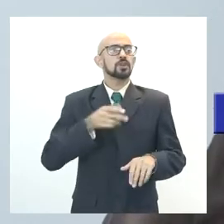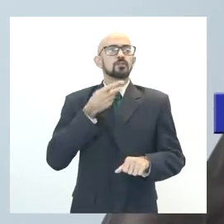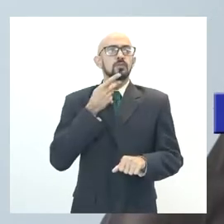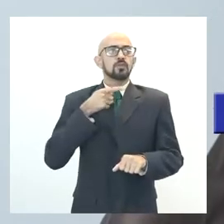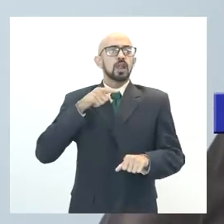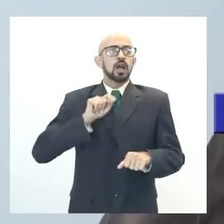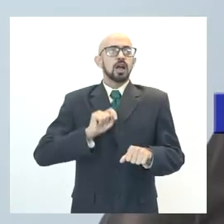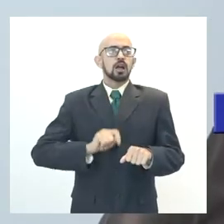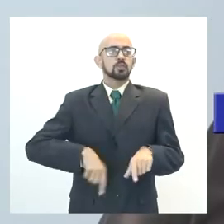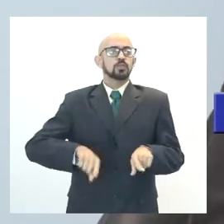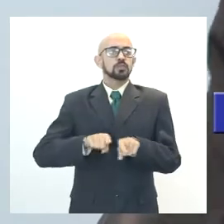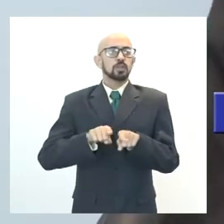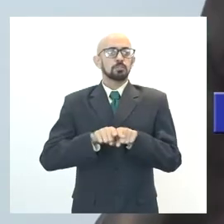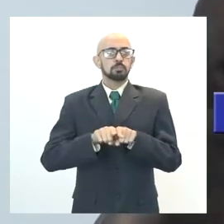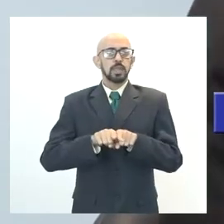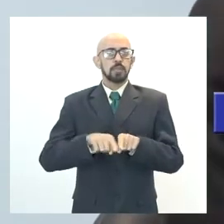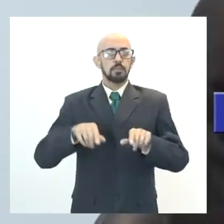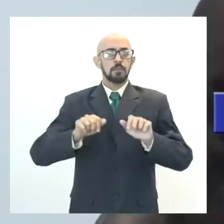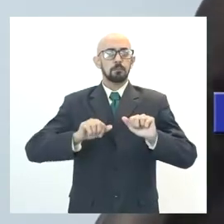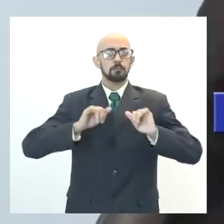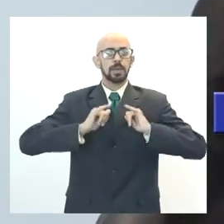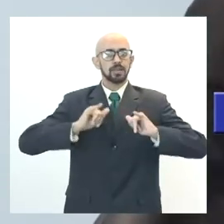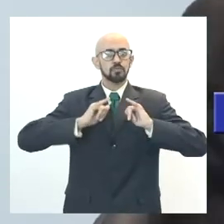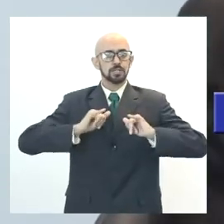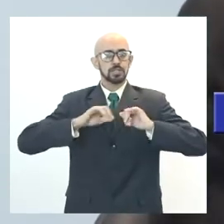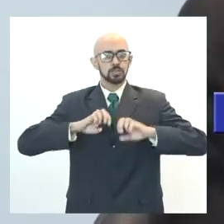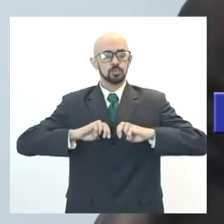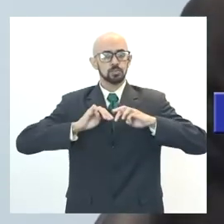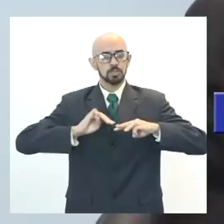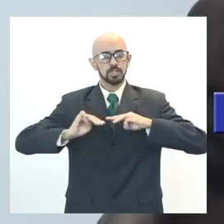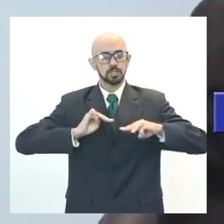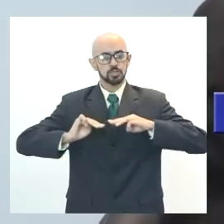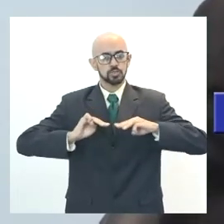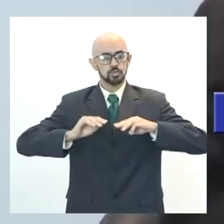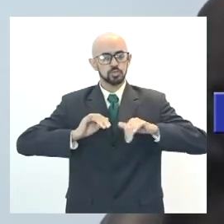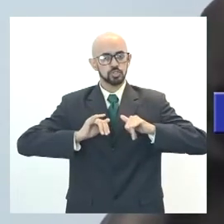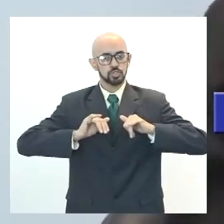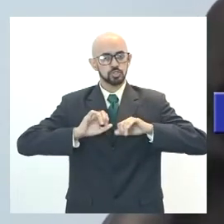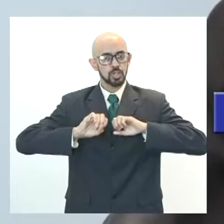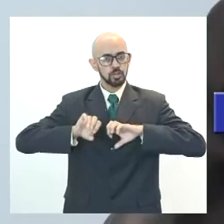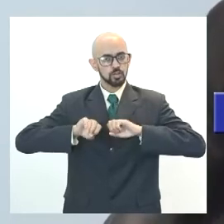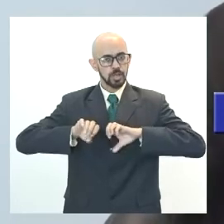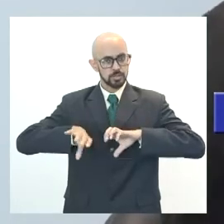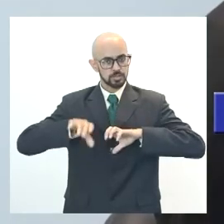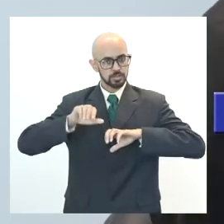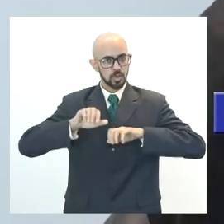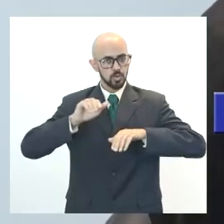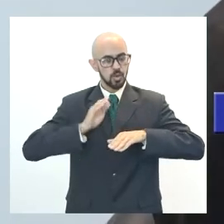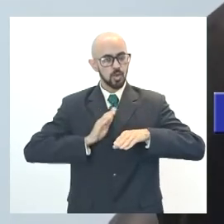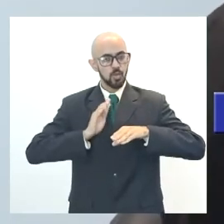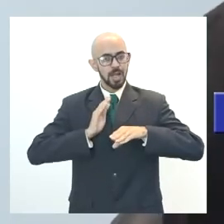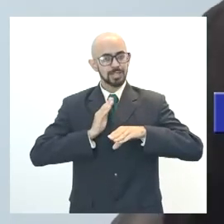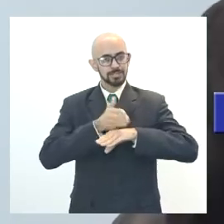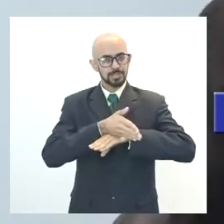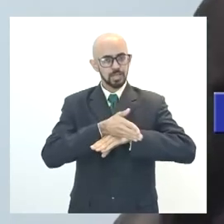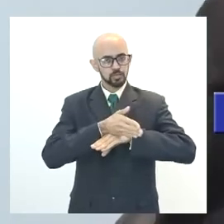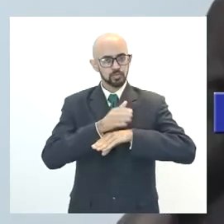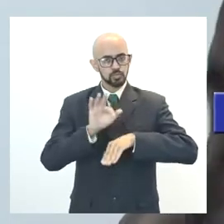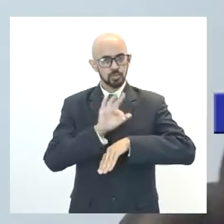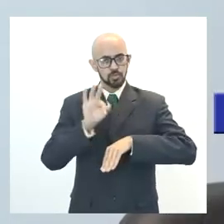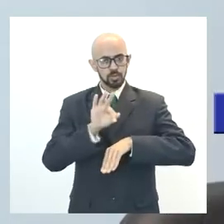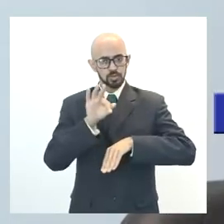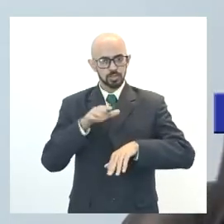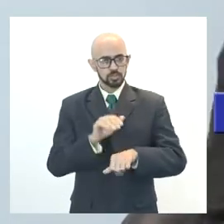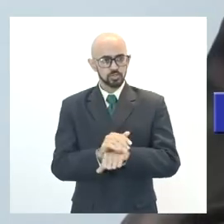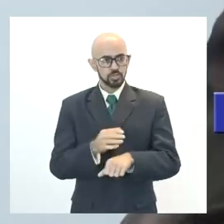manifestação do Ministro da Educação sobre o acesso aos cursos de nível superior graduação Ah e ele falou